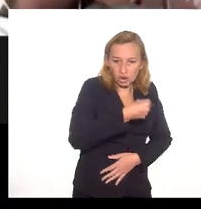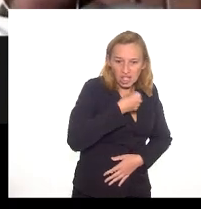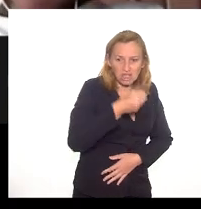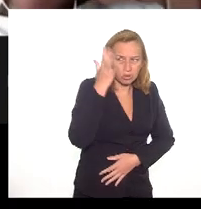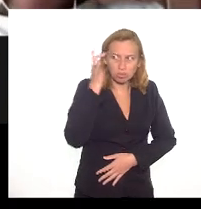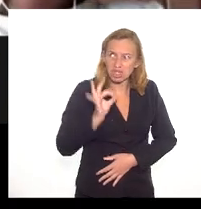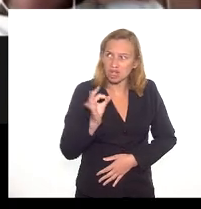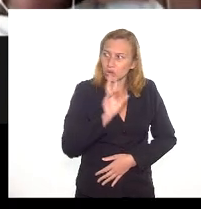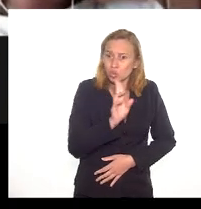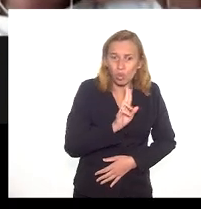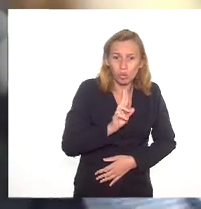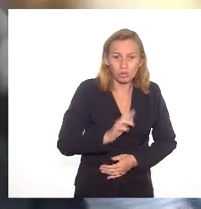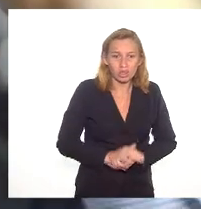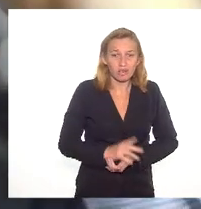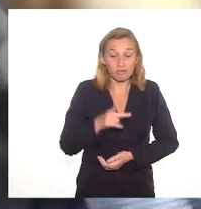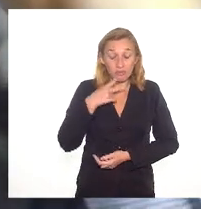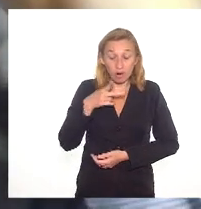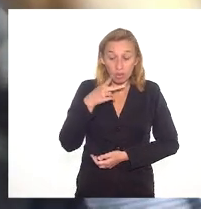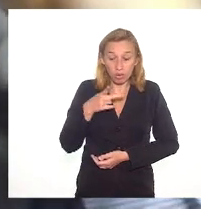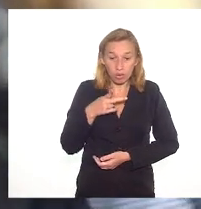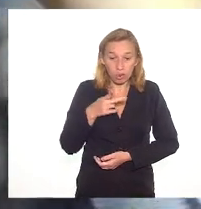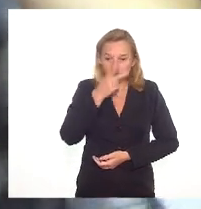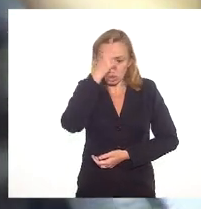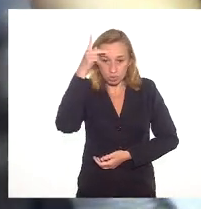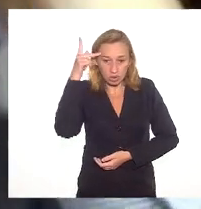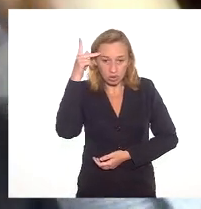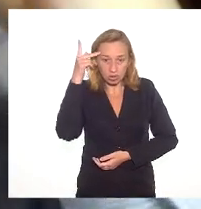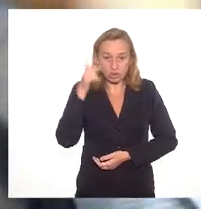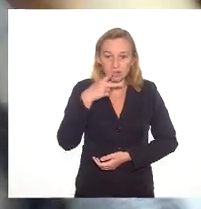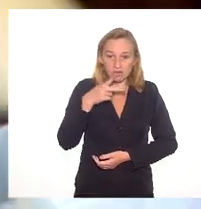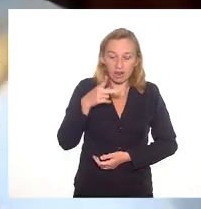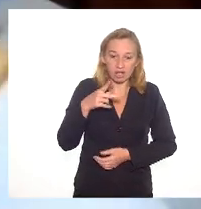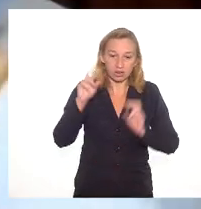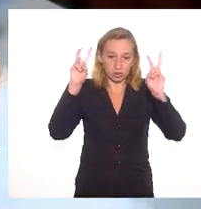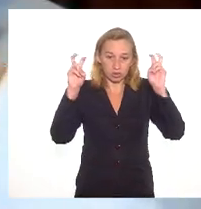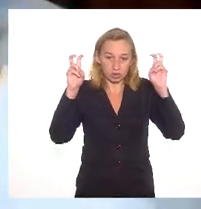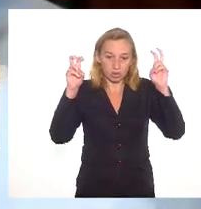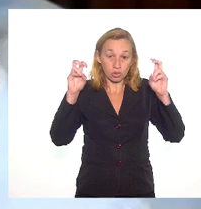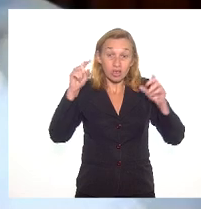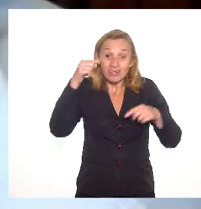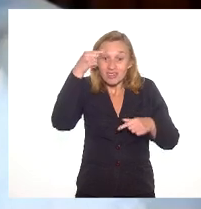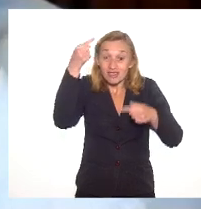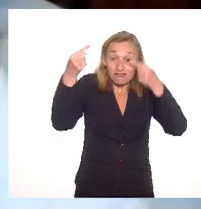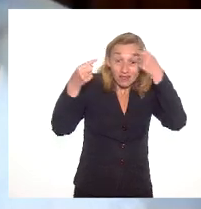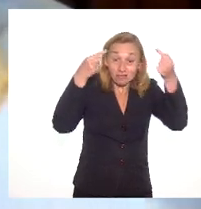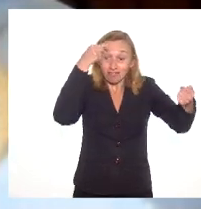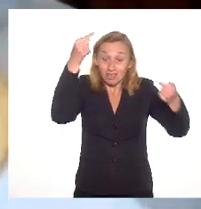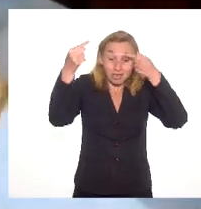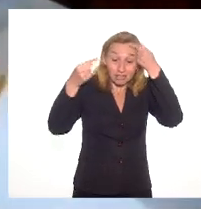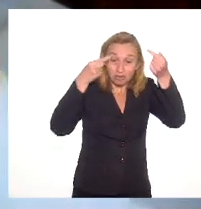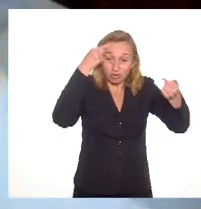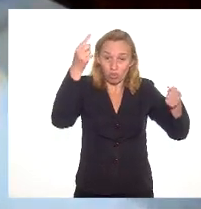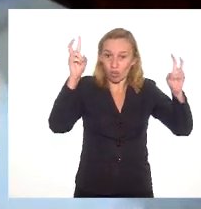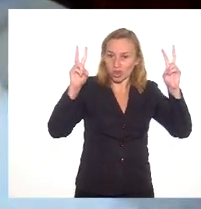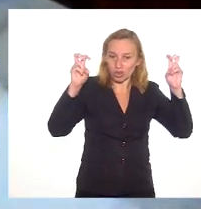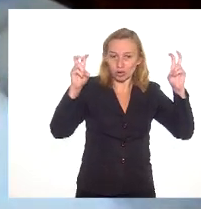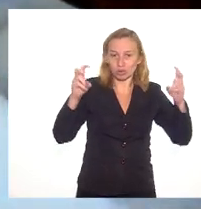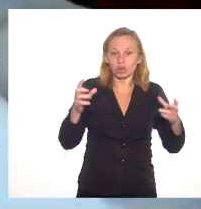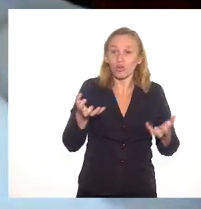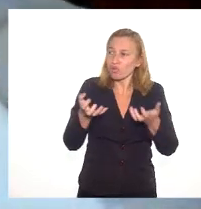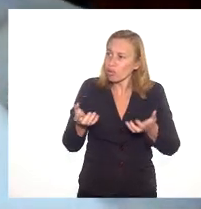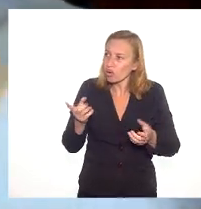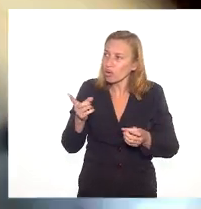qual é, disse que as pessoas que estão falando disso estão inventando esse assunto. Eu vou descobrir quem é esse